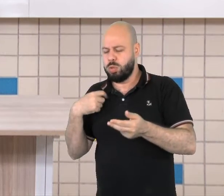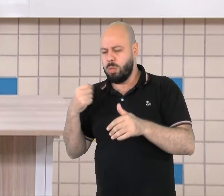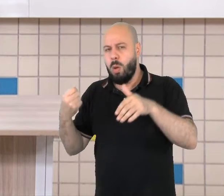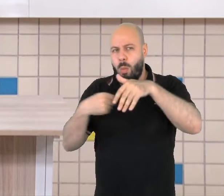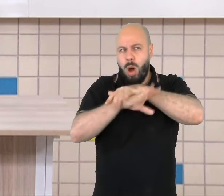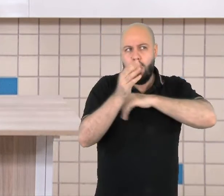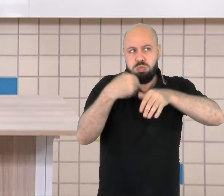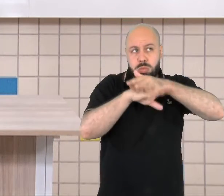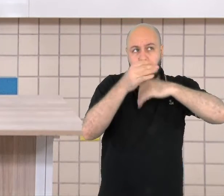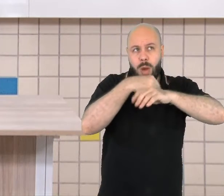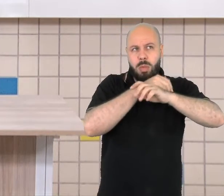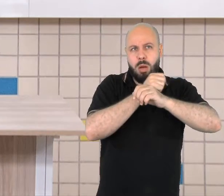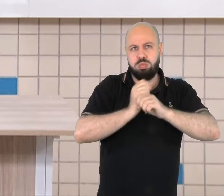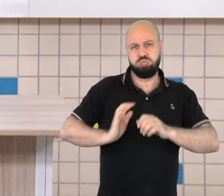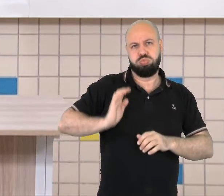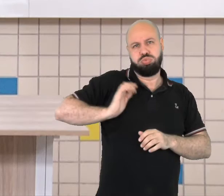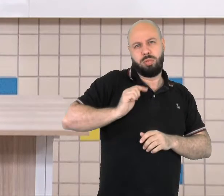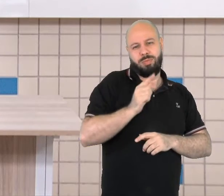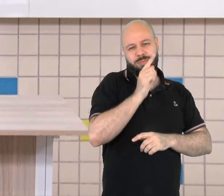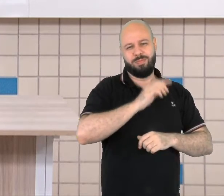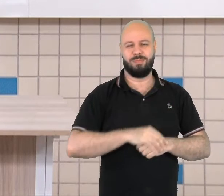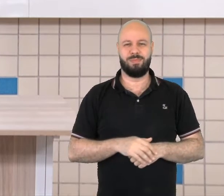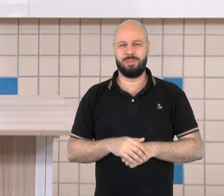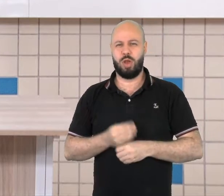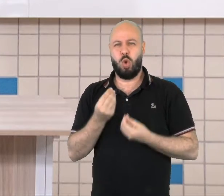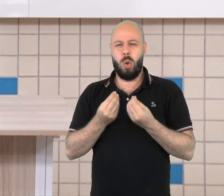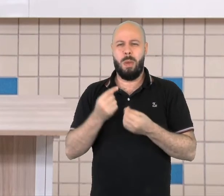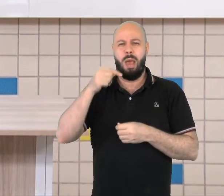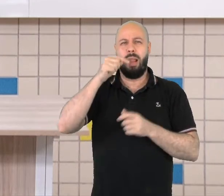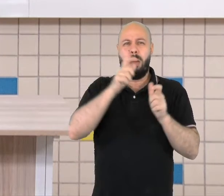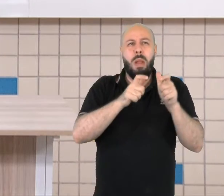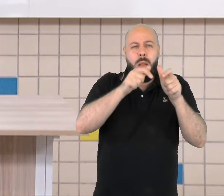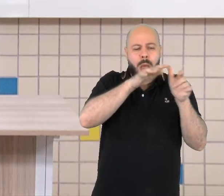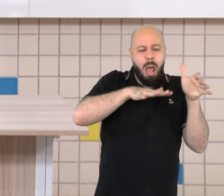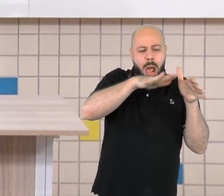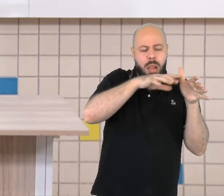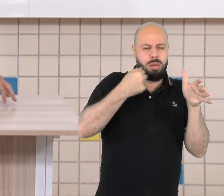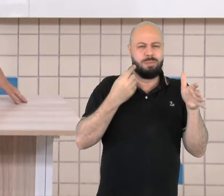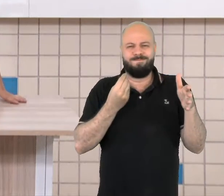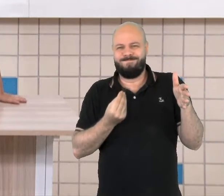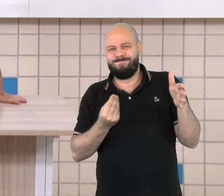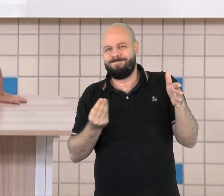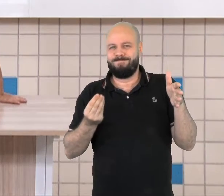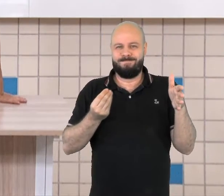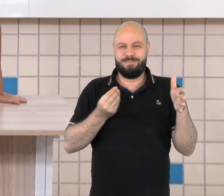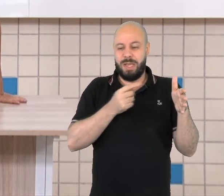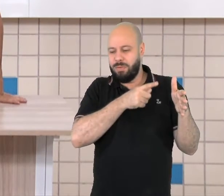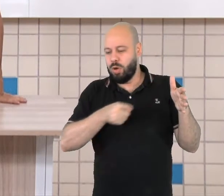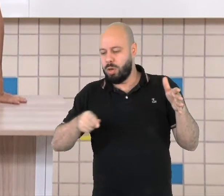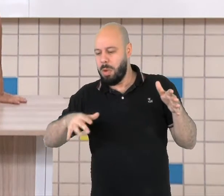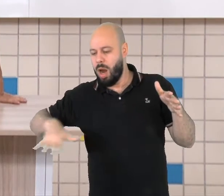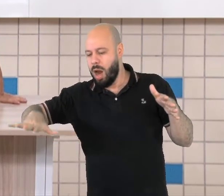ficar rica, né? Como eles não conseguiam desenvolver no seu território, eles foram tomar o